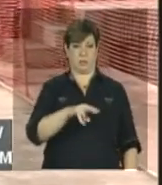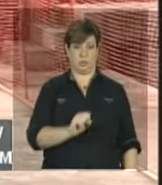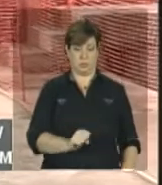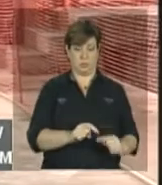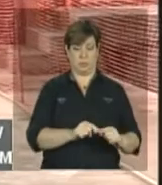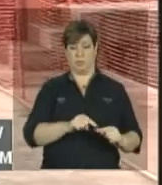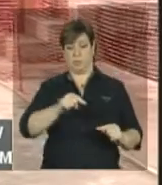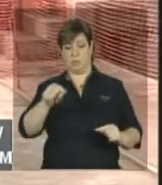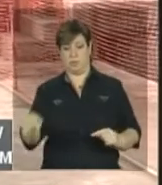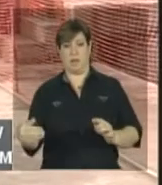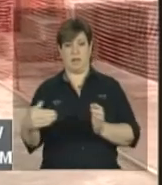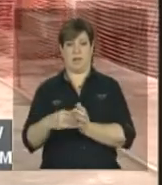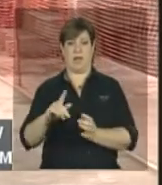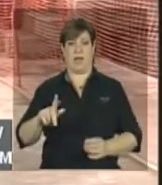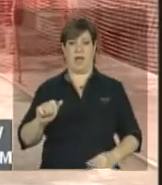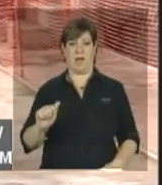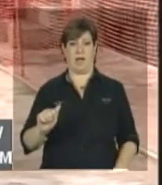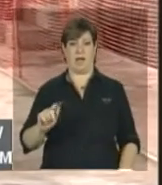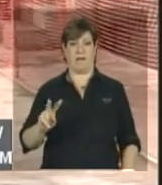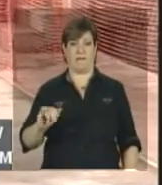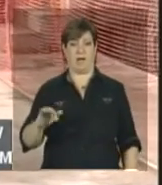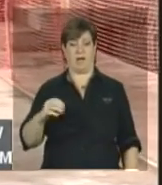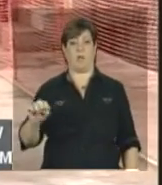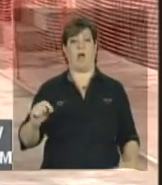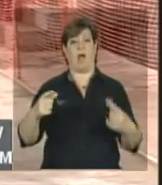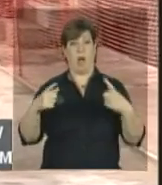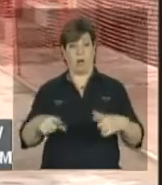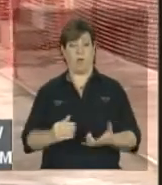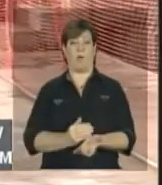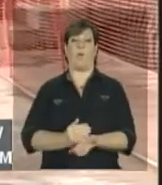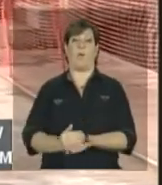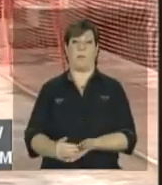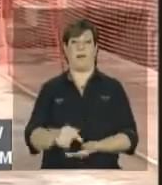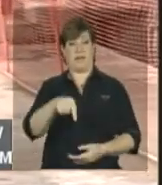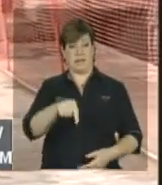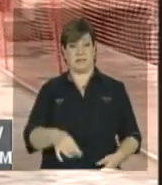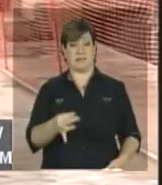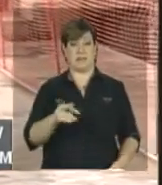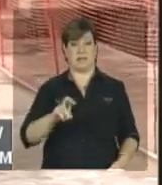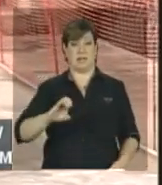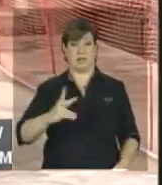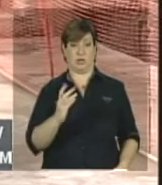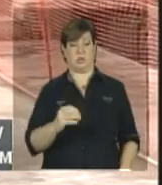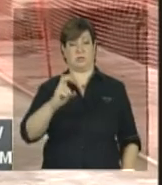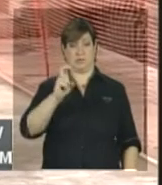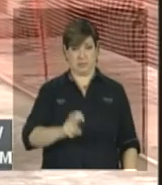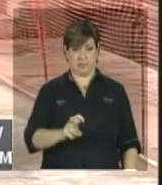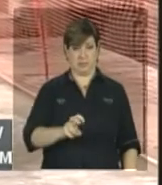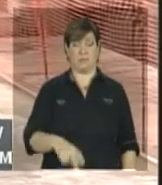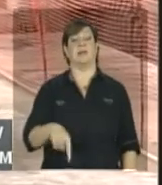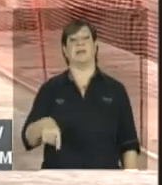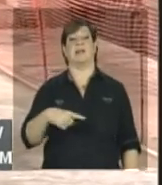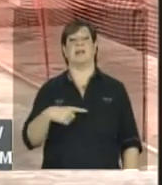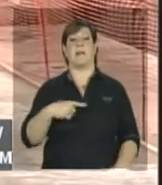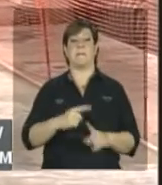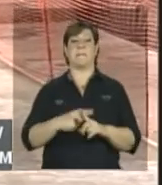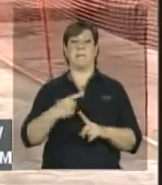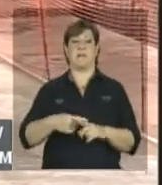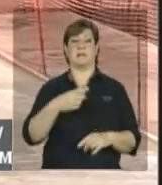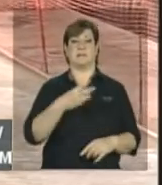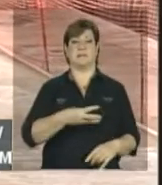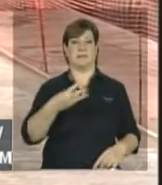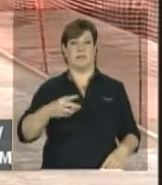o açude Gavião, que é onde começa esse trecho 5. Ele tem